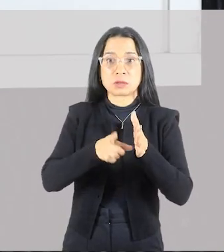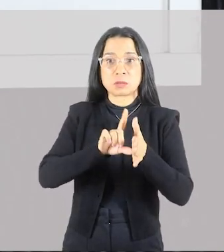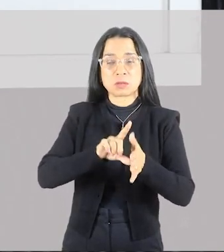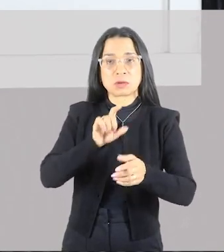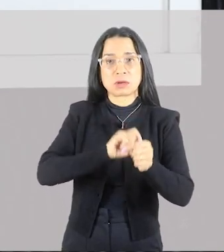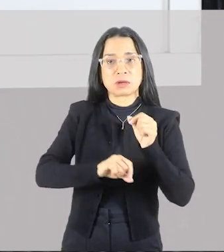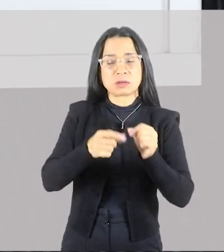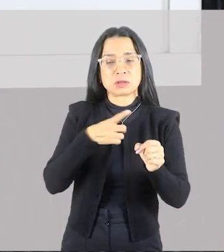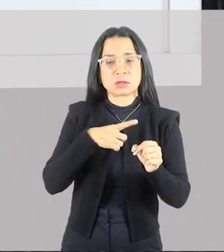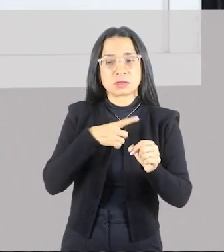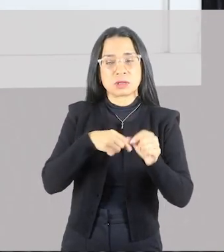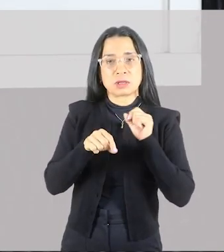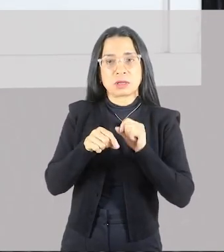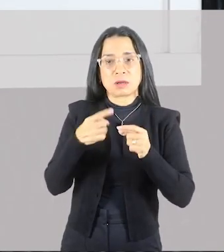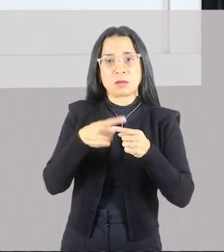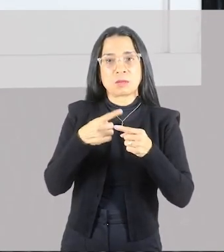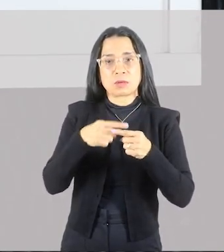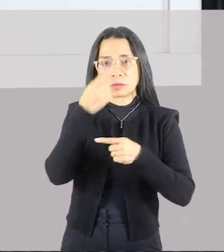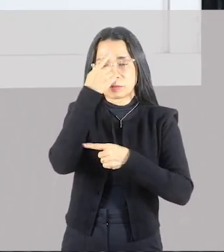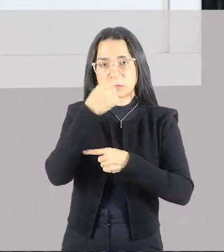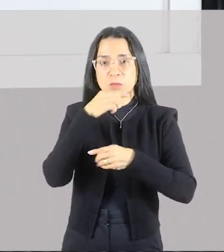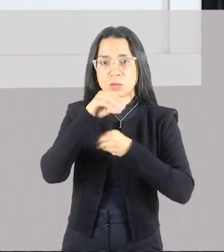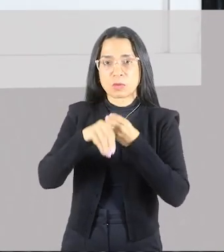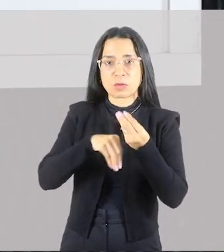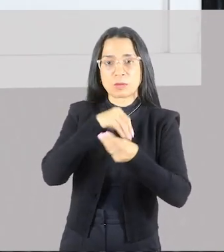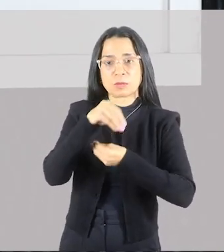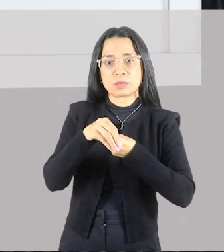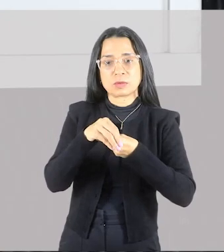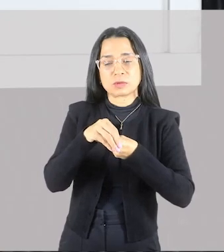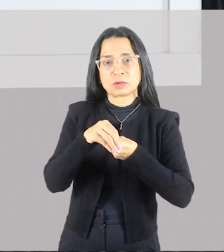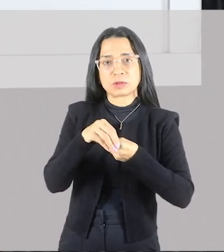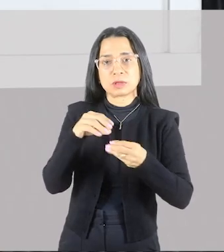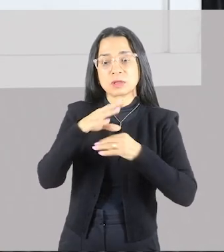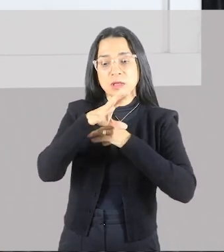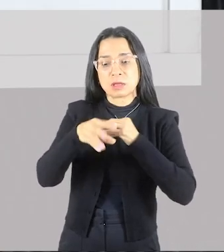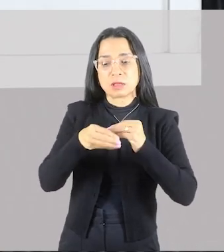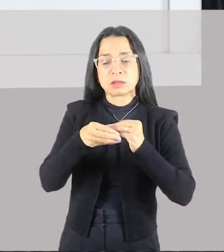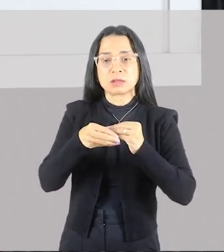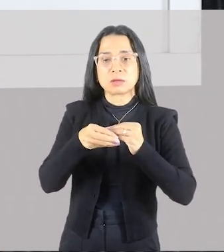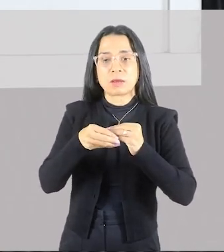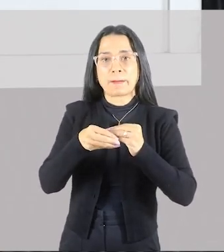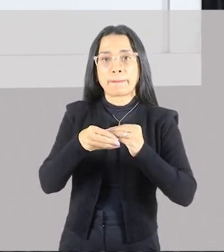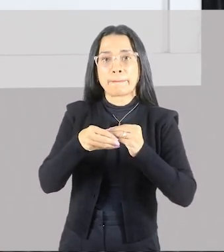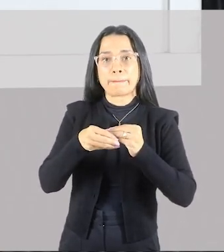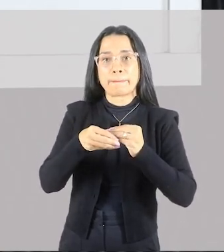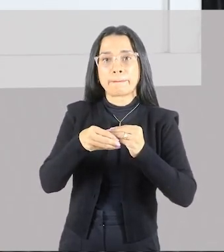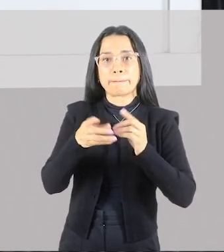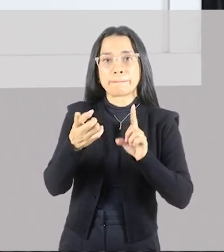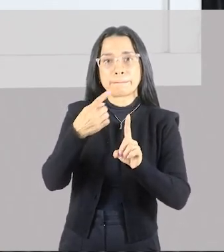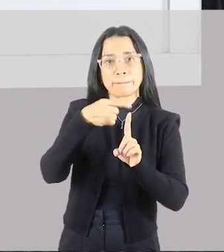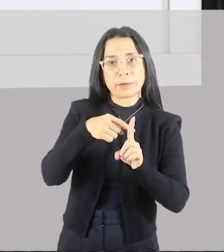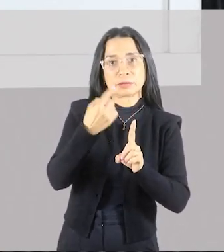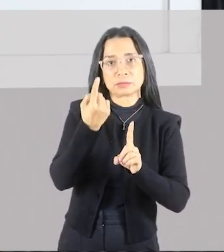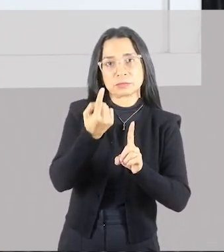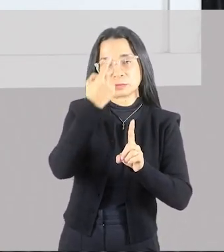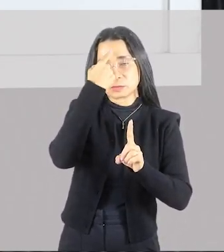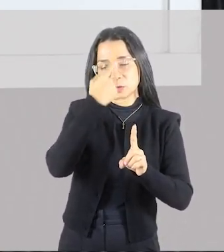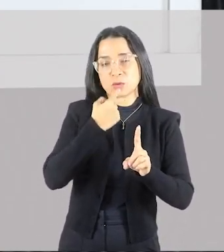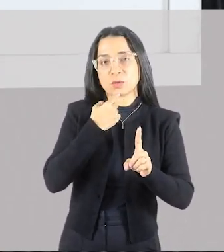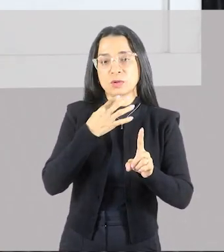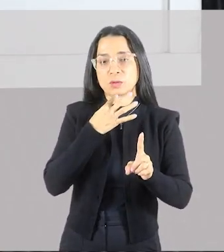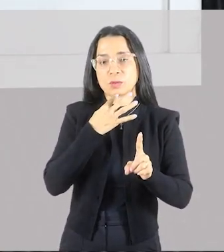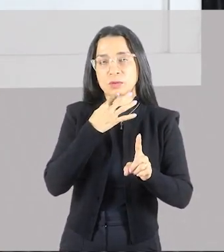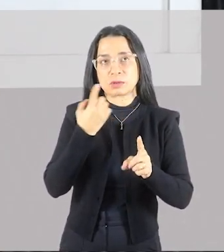é chamada de figura mista. É uma figura composta por mais de uma figura conhecida. Então, nesse caso